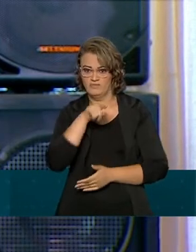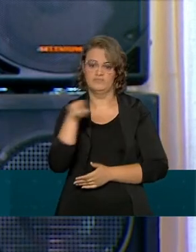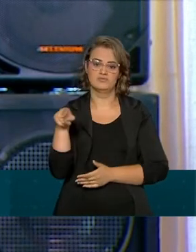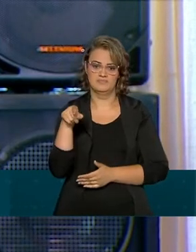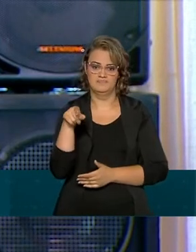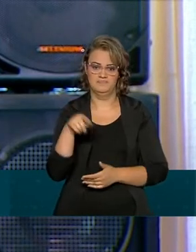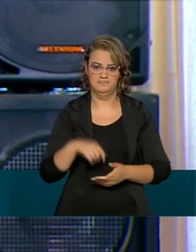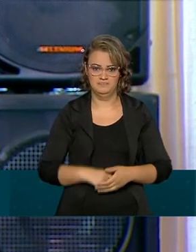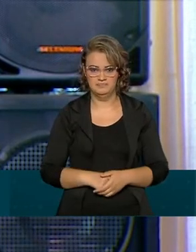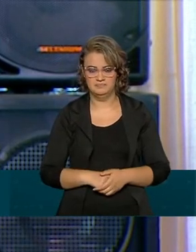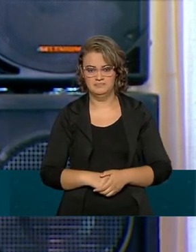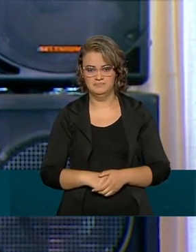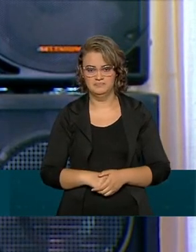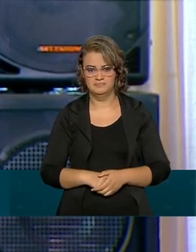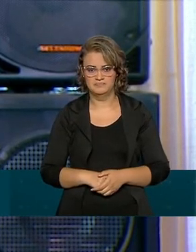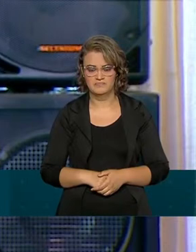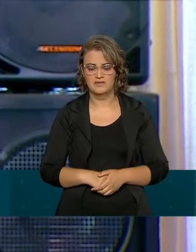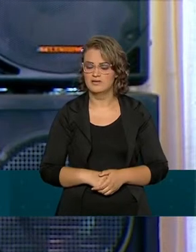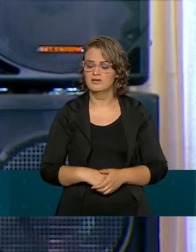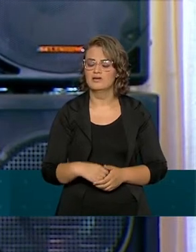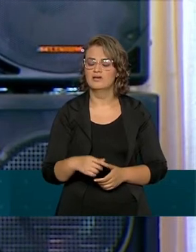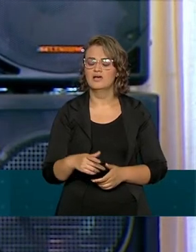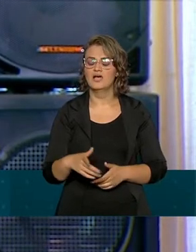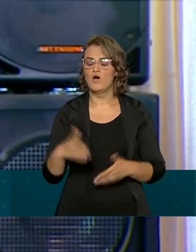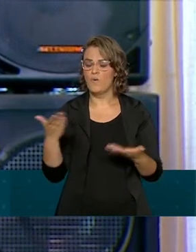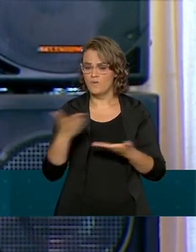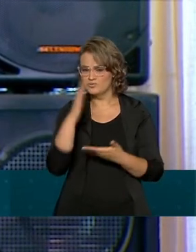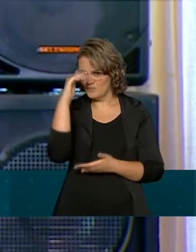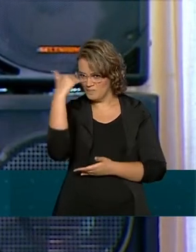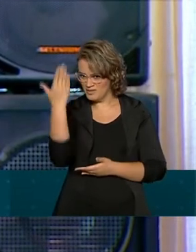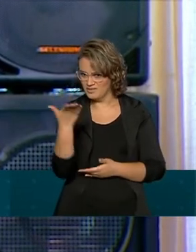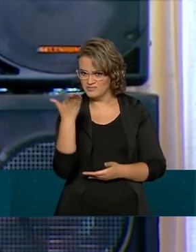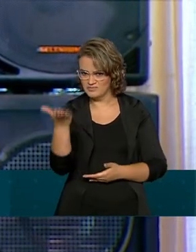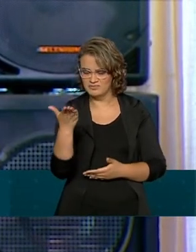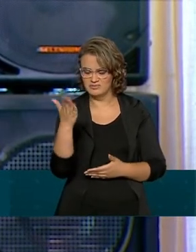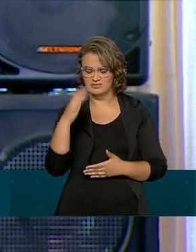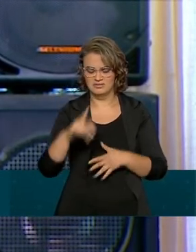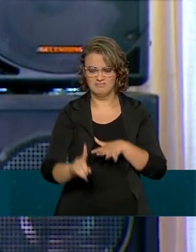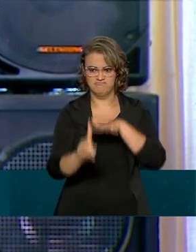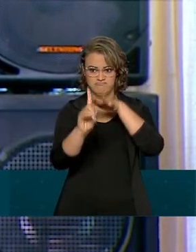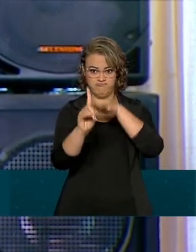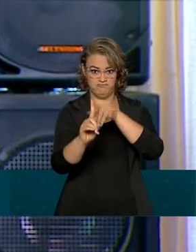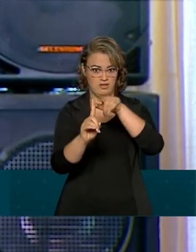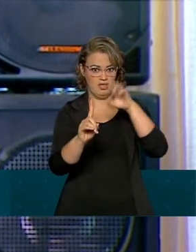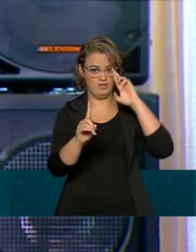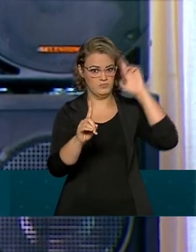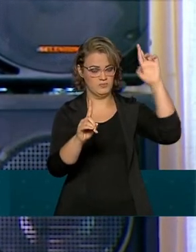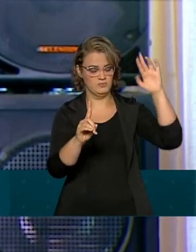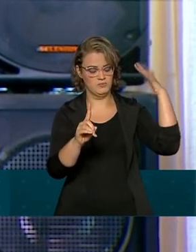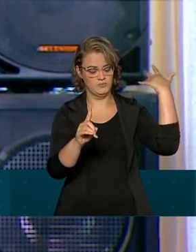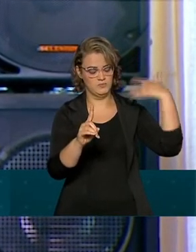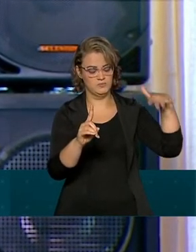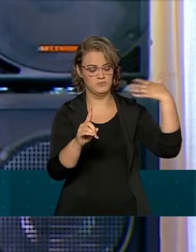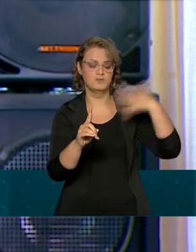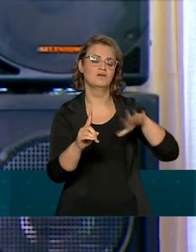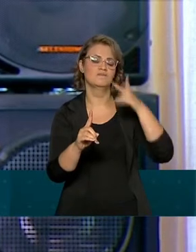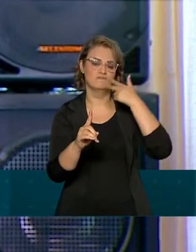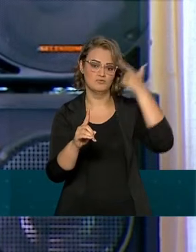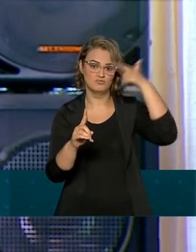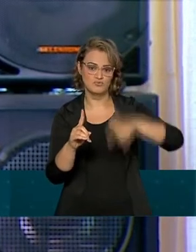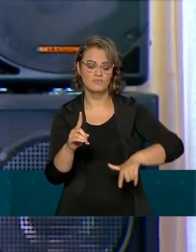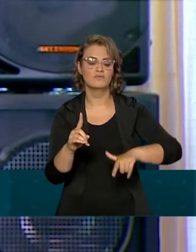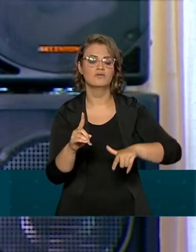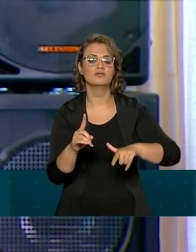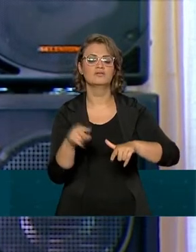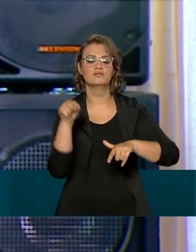brasileira e ao cumprimentá-los hoje como líderes de elevadas responsabilidades renova-se a